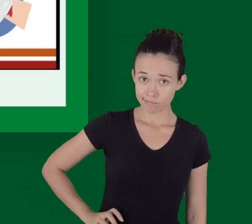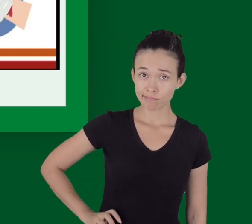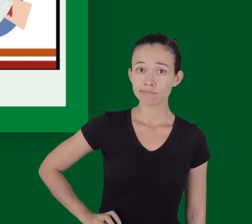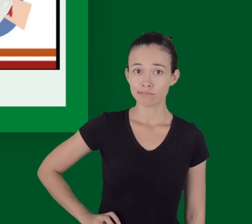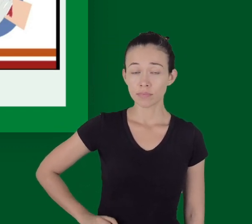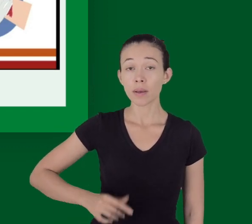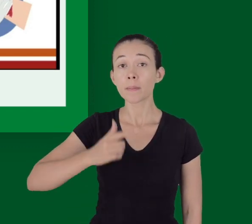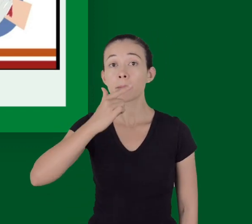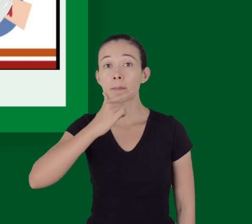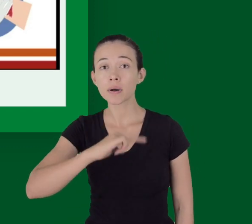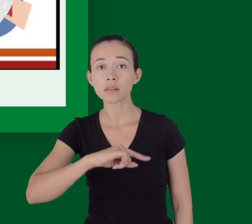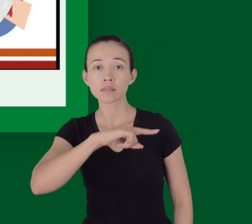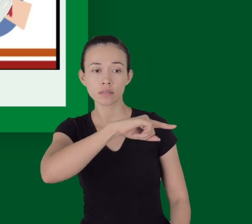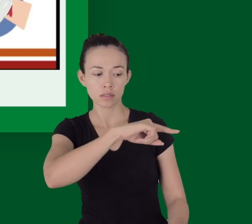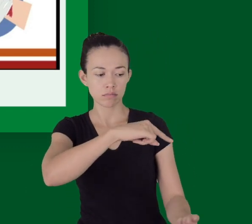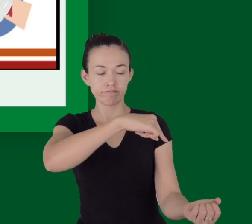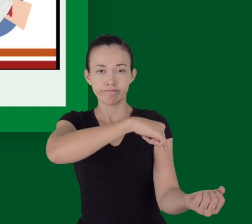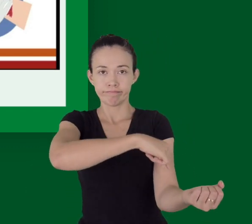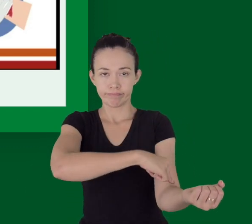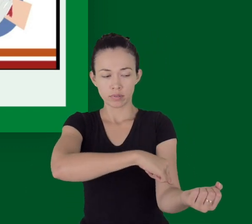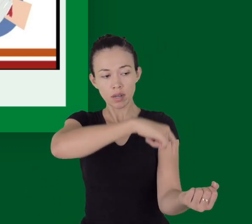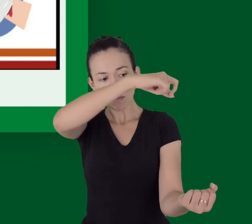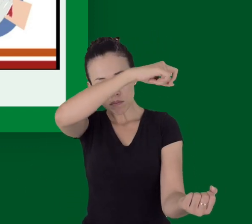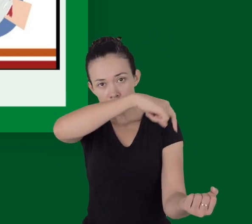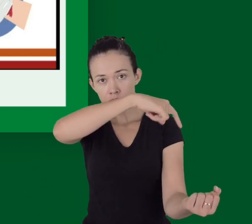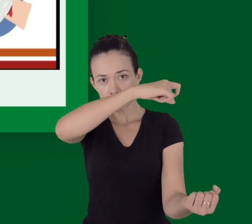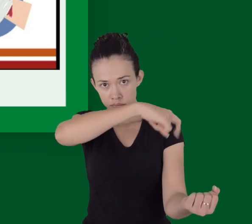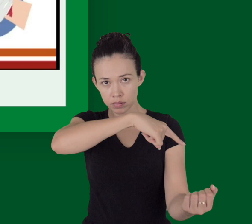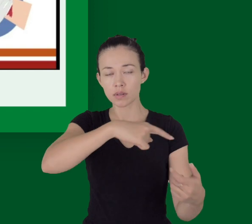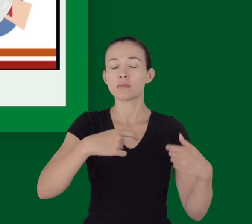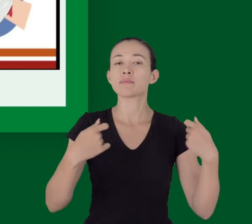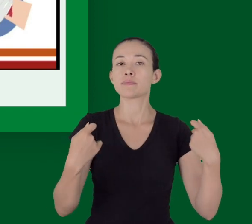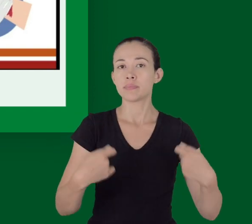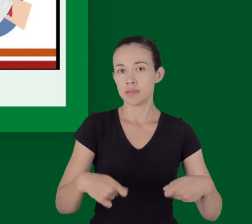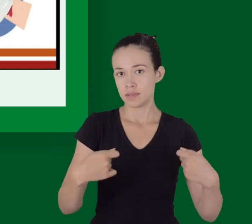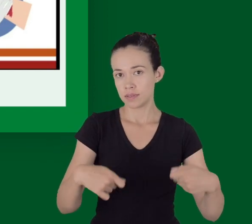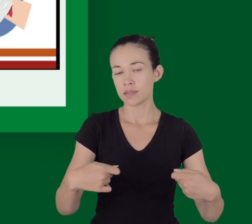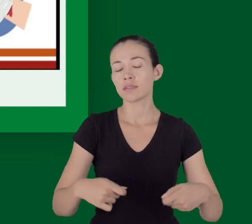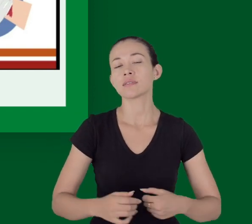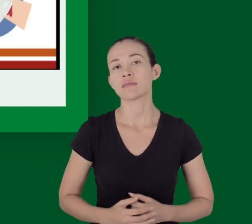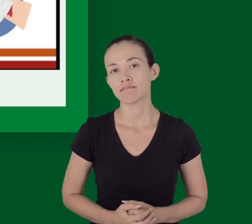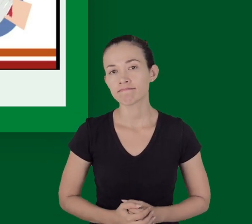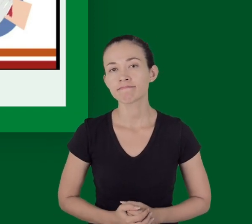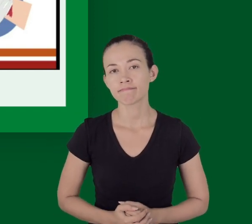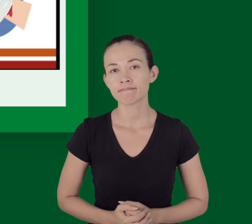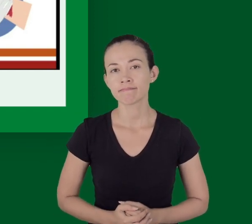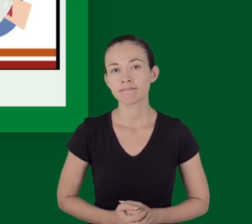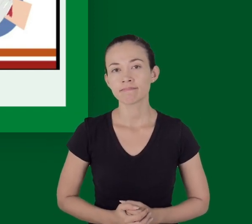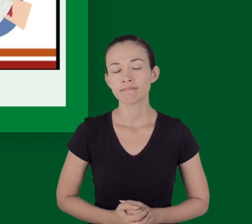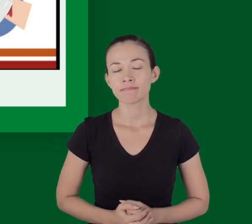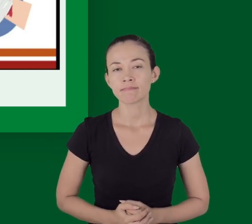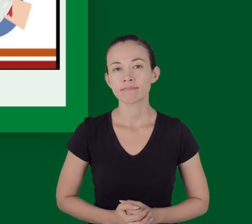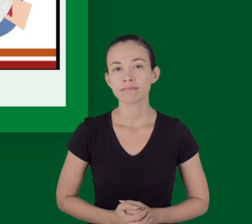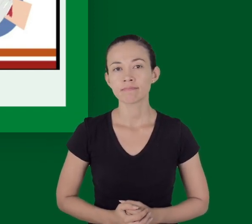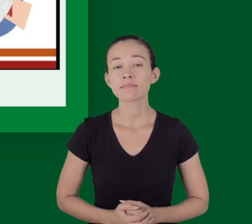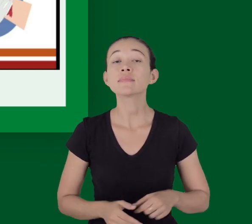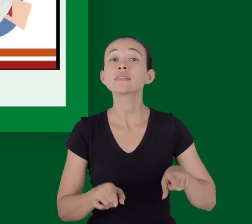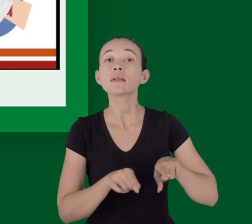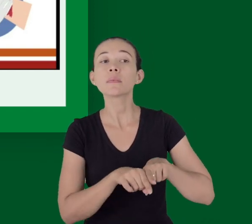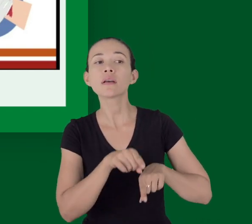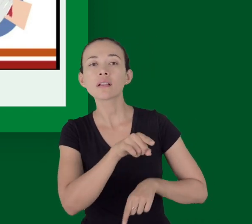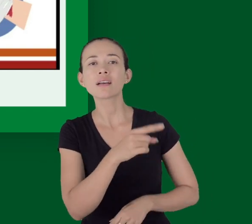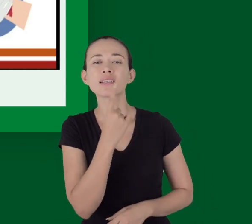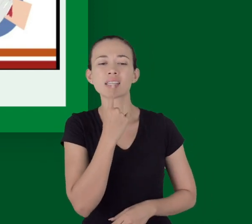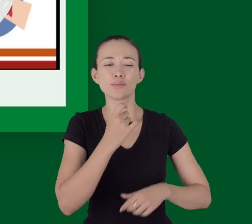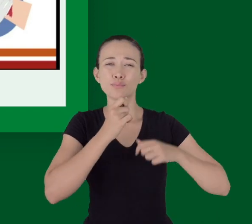mandonitos pode ser feito com segurança e conter as hemorragias. Às vezes, naquele momento, às vezes, na avaliação primária ou no